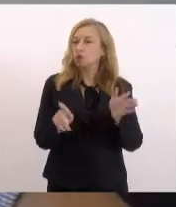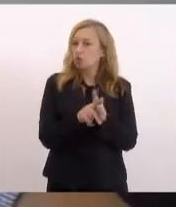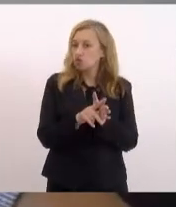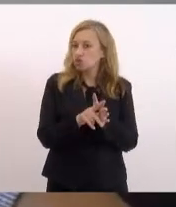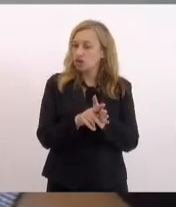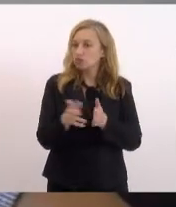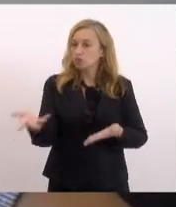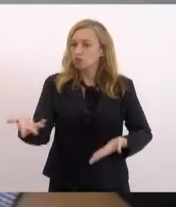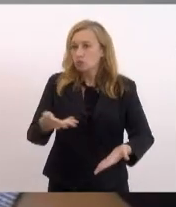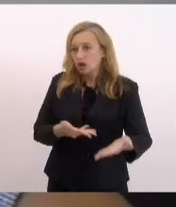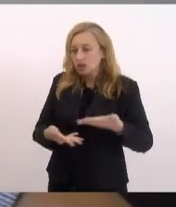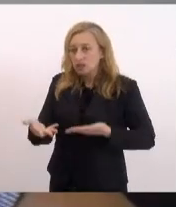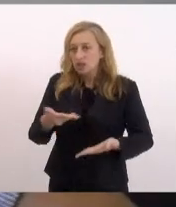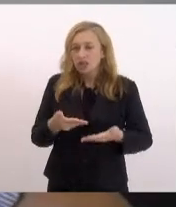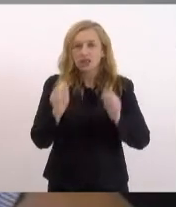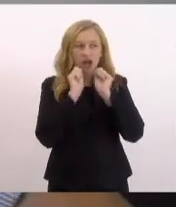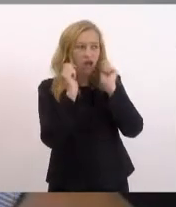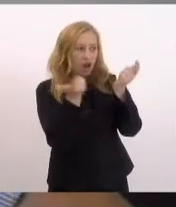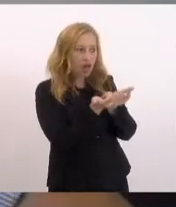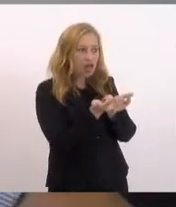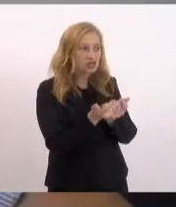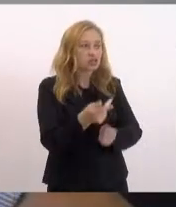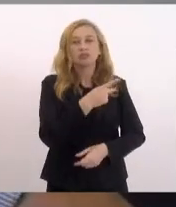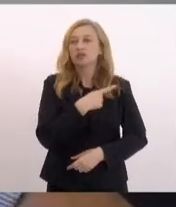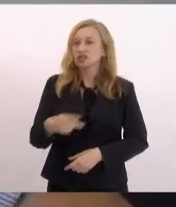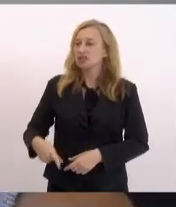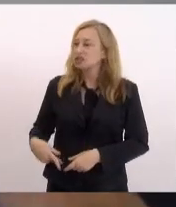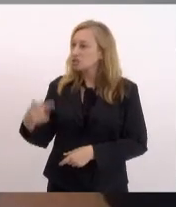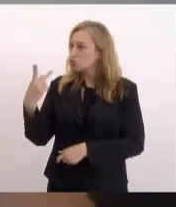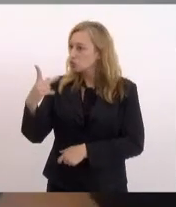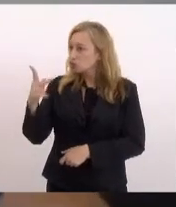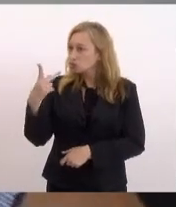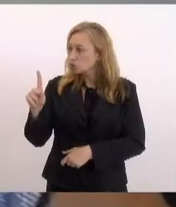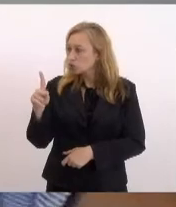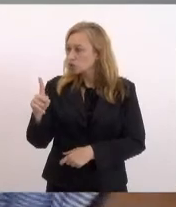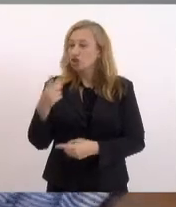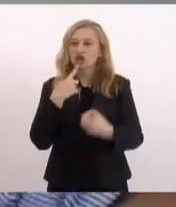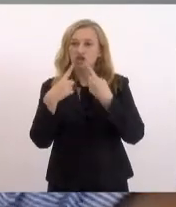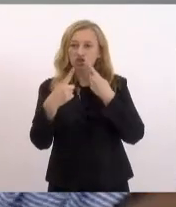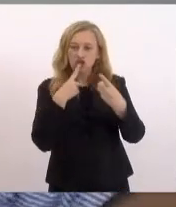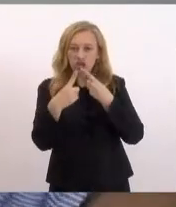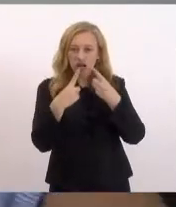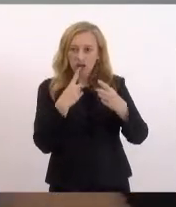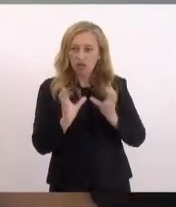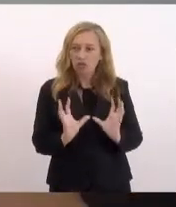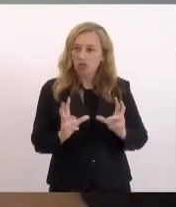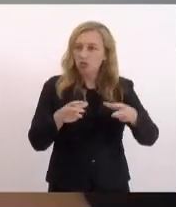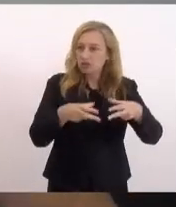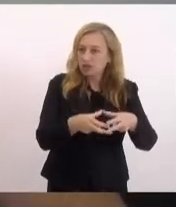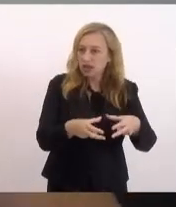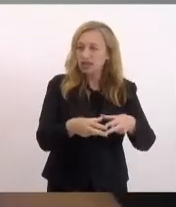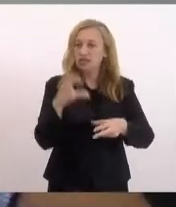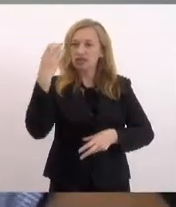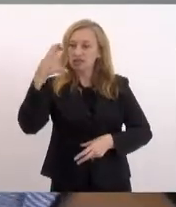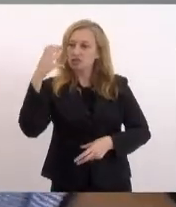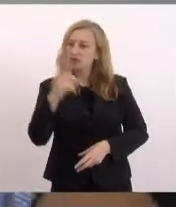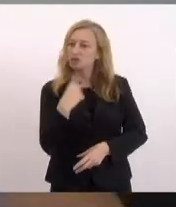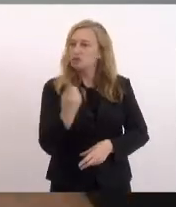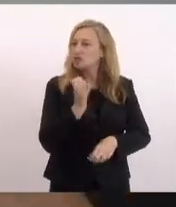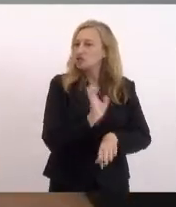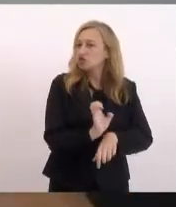em parceria da LERJ, sob a presidência de Vossa Excelência, em diálogo com a comunidade científica do nosso Estado, que